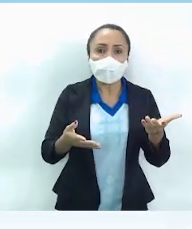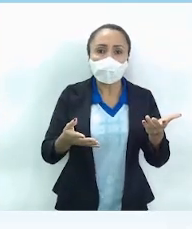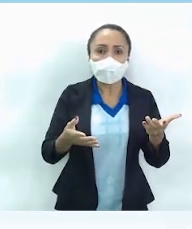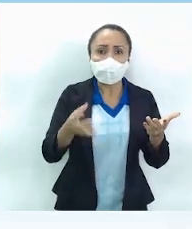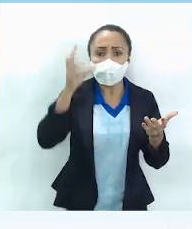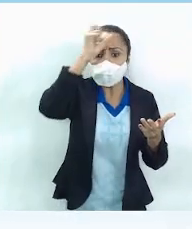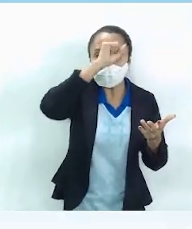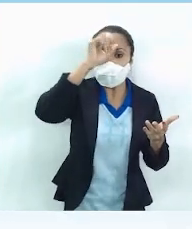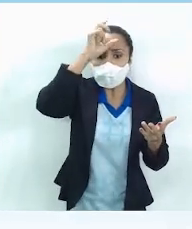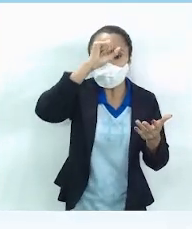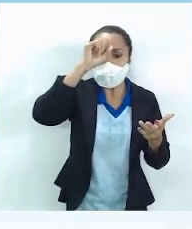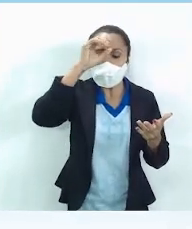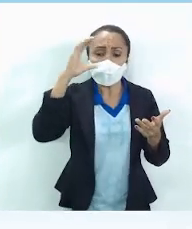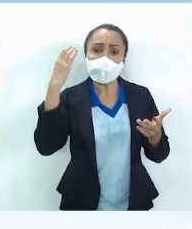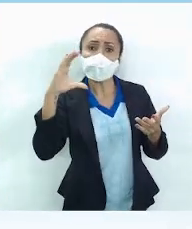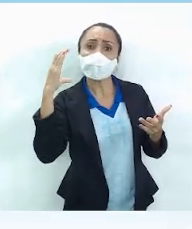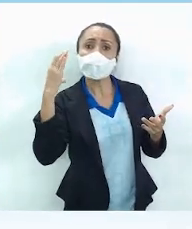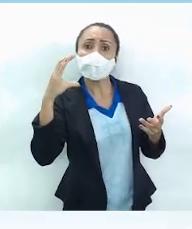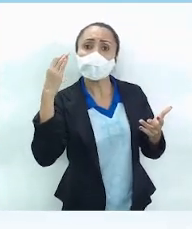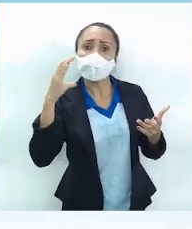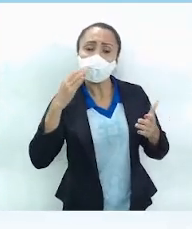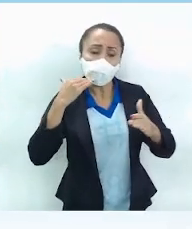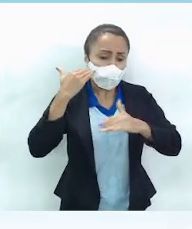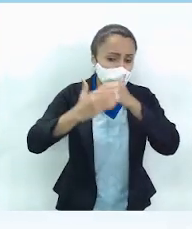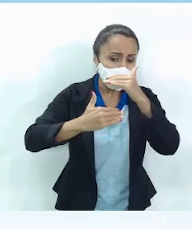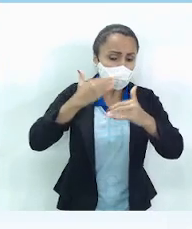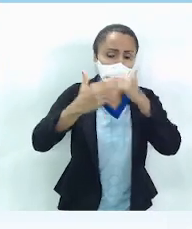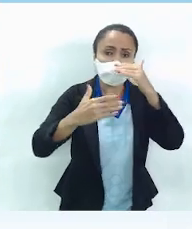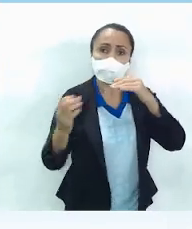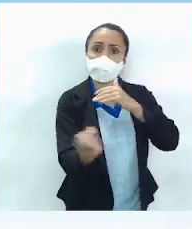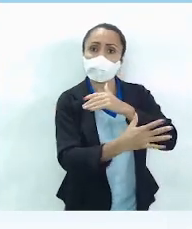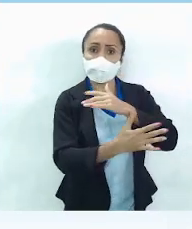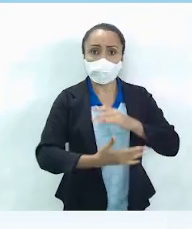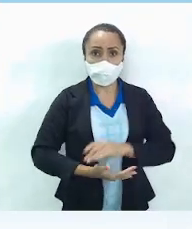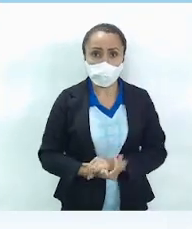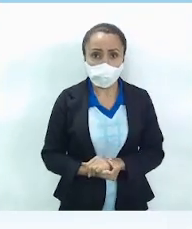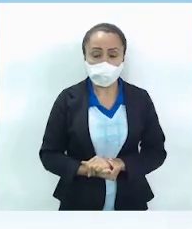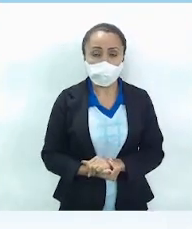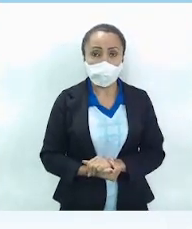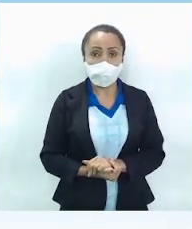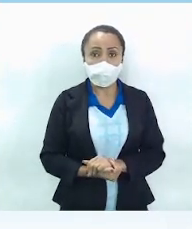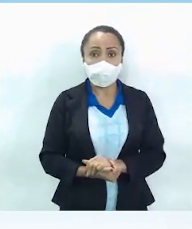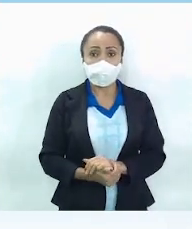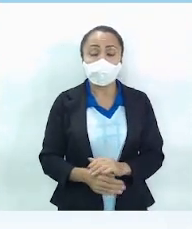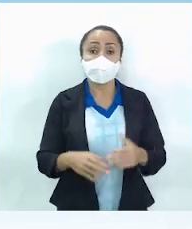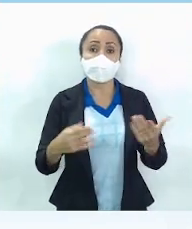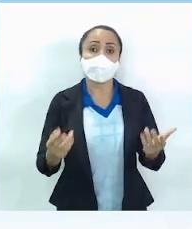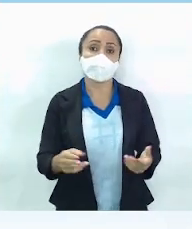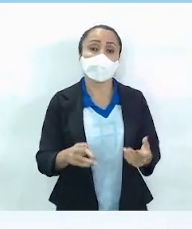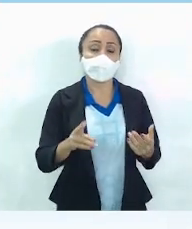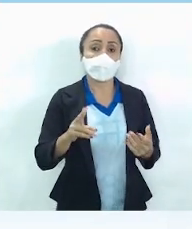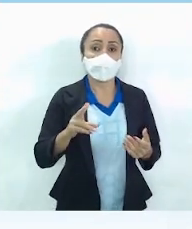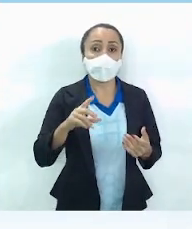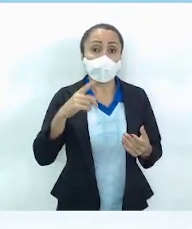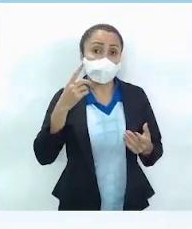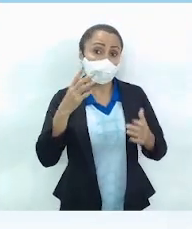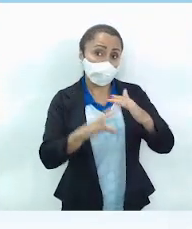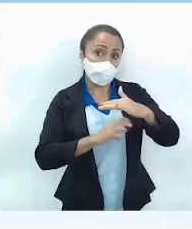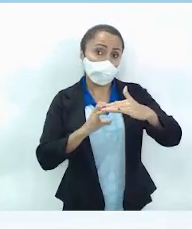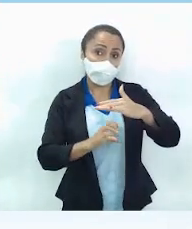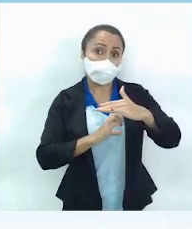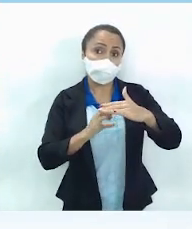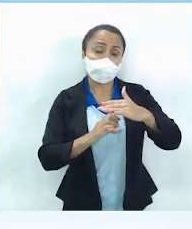de desenvolvimento e inovação. Seriam os unicórnios, né? As